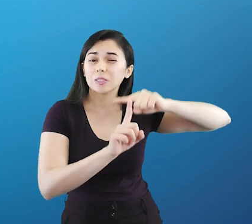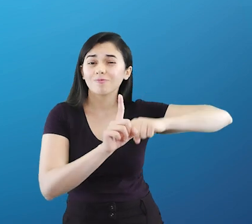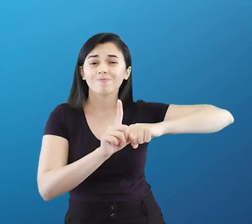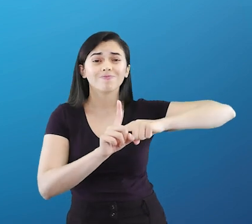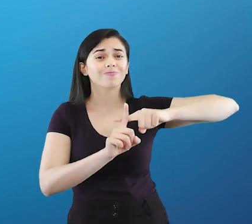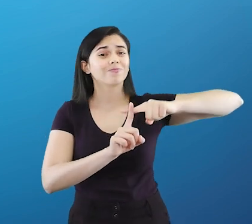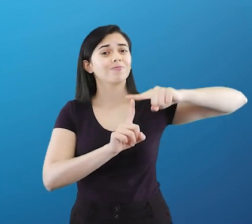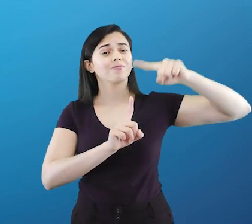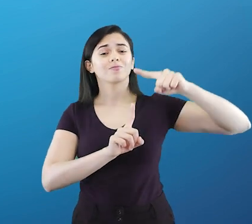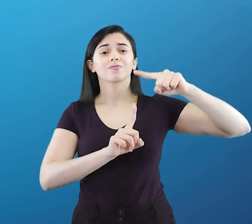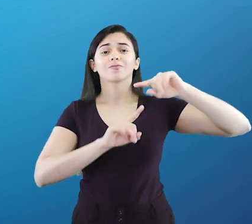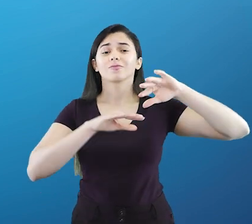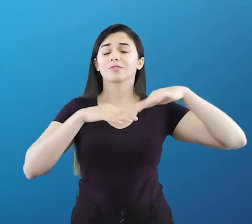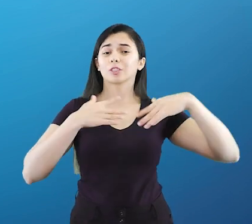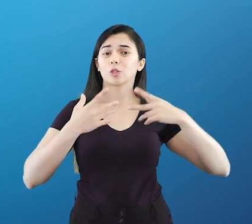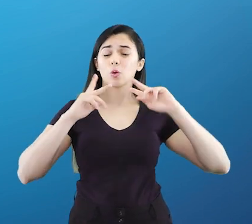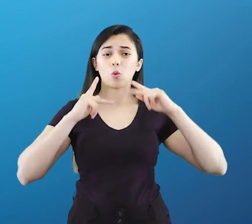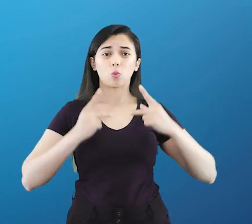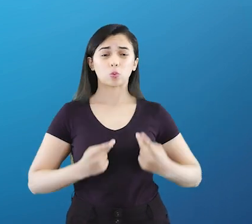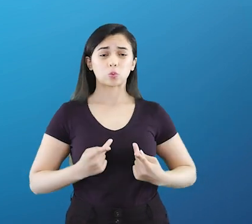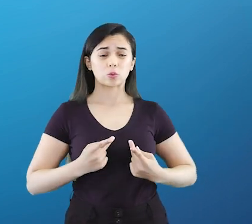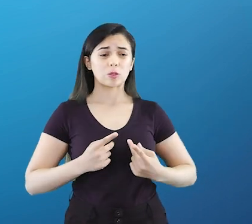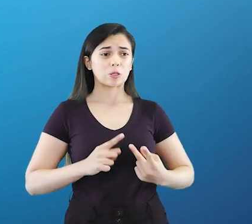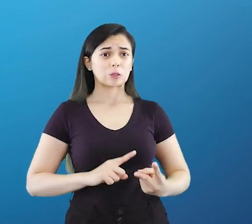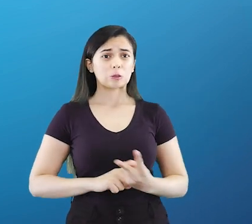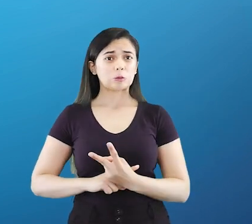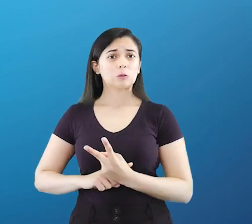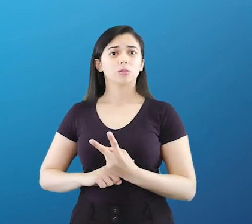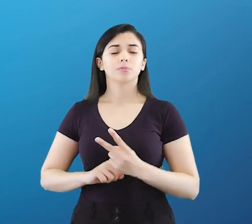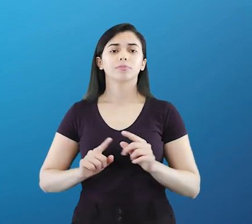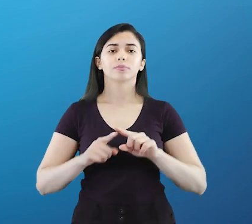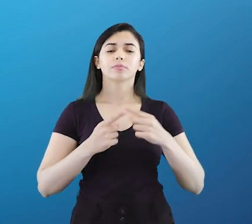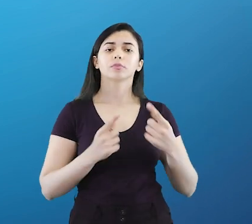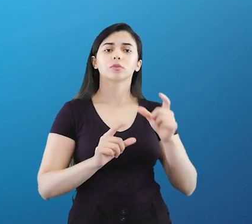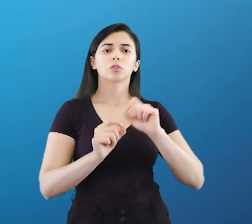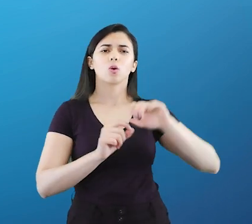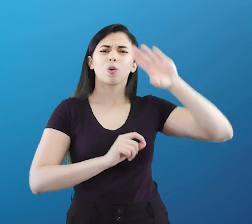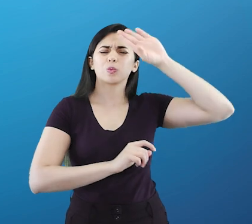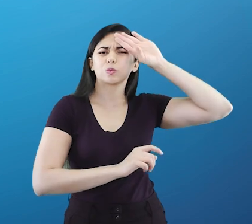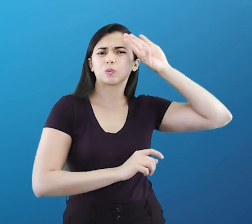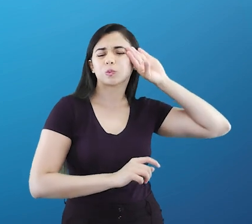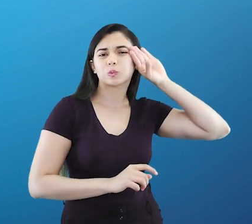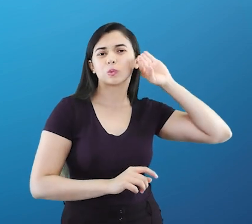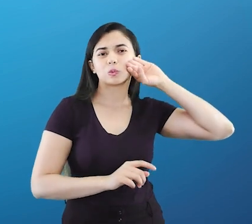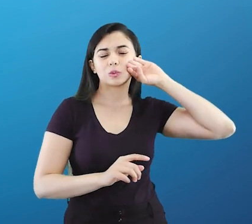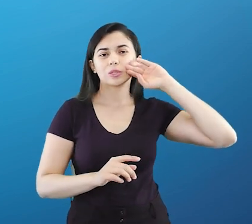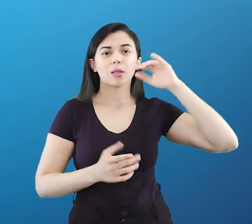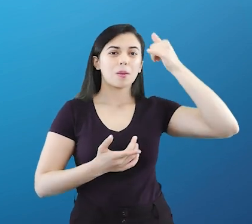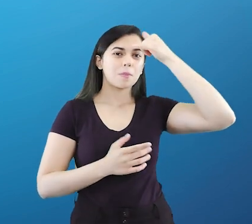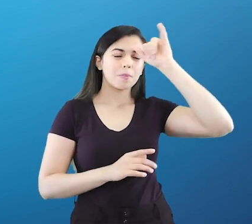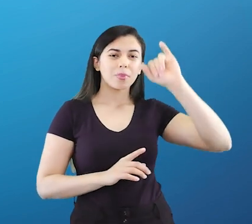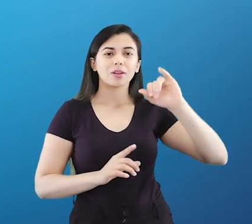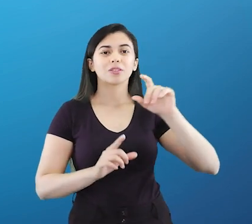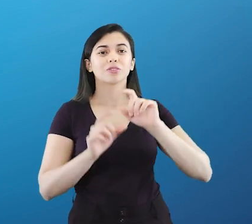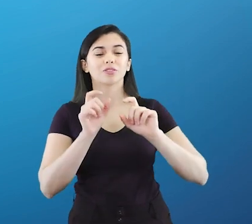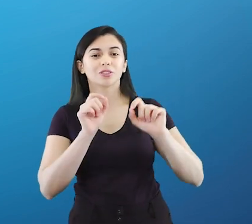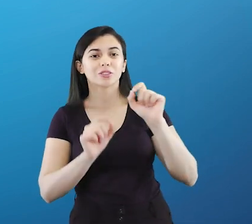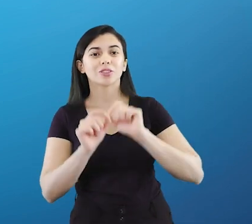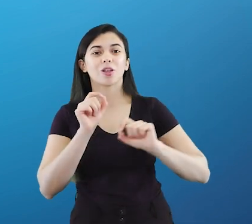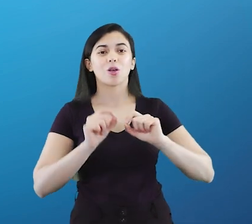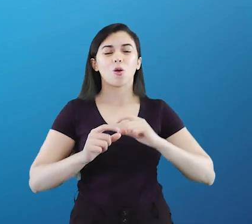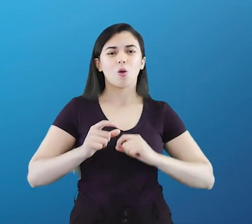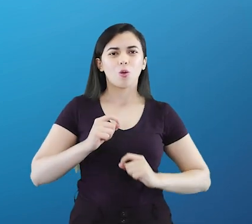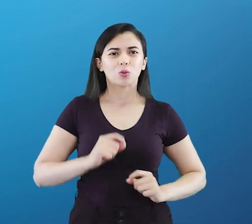Então o organismo tenta combater esse invasor, esse parasita, aumentando a temperatura corporal. Aí nós temos uma febre muito alta,